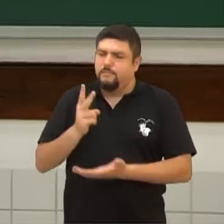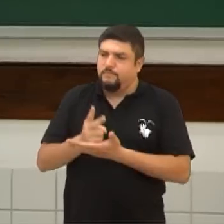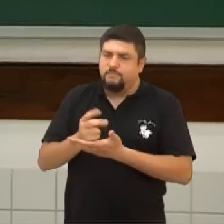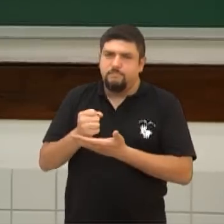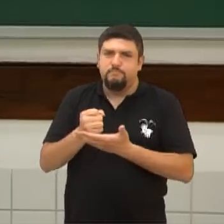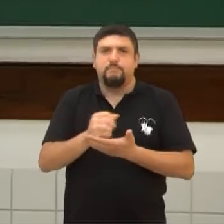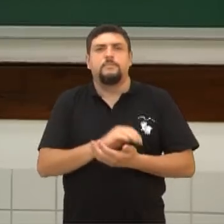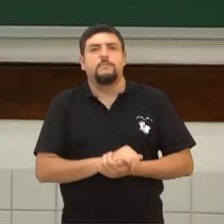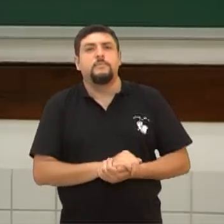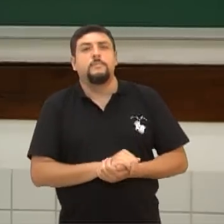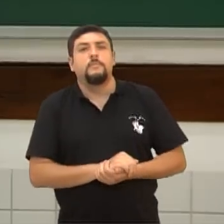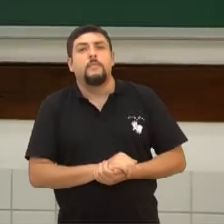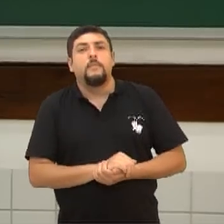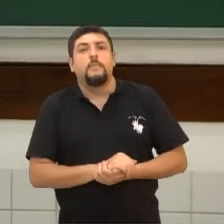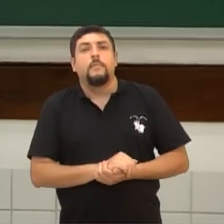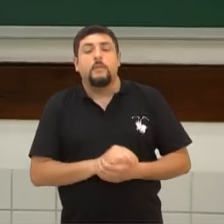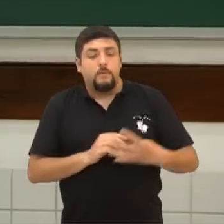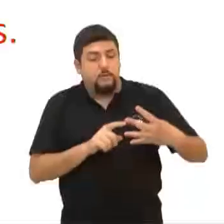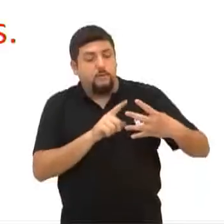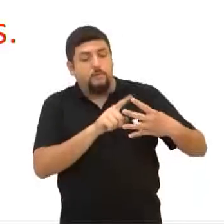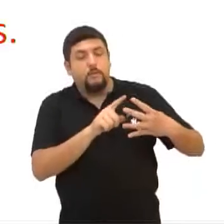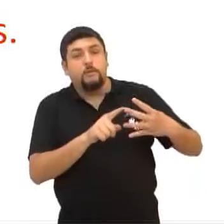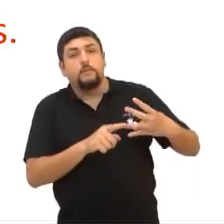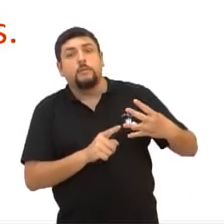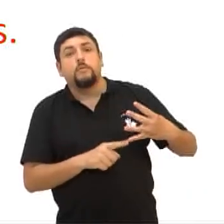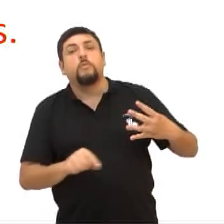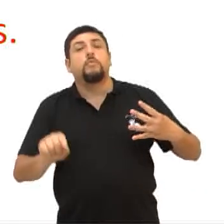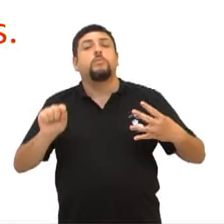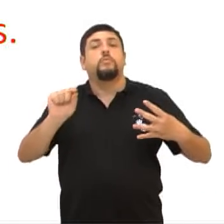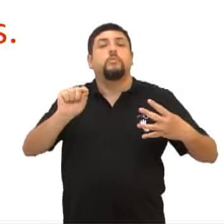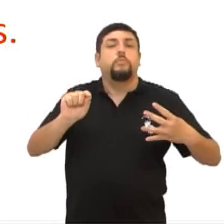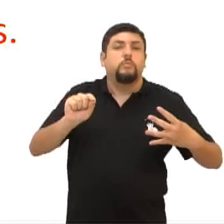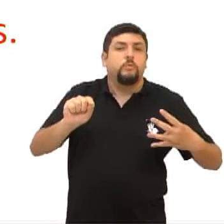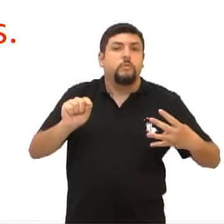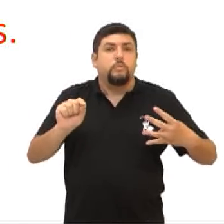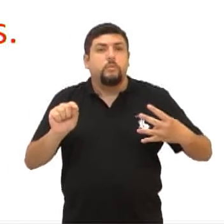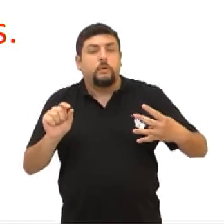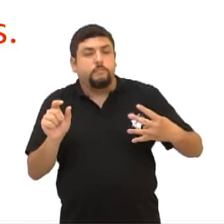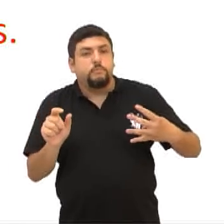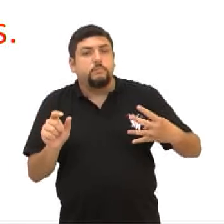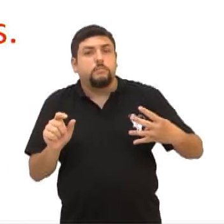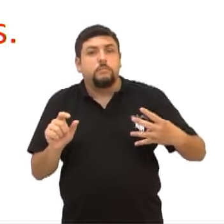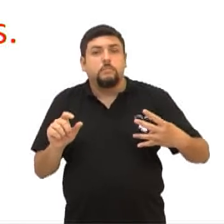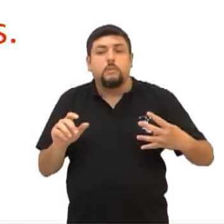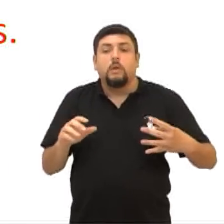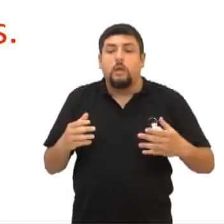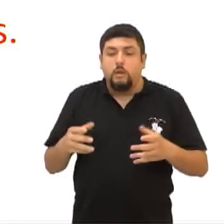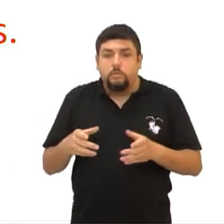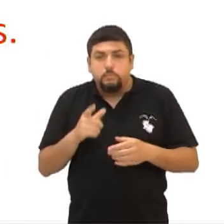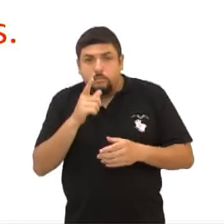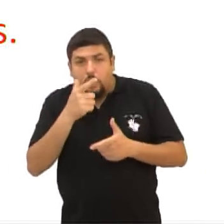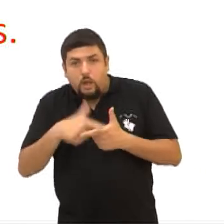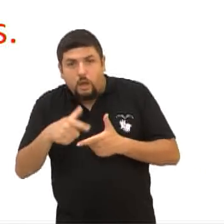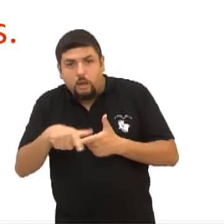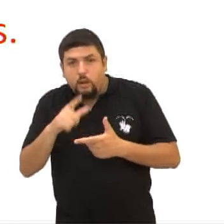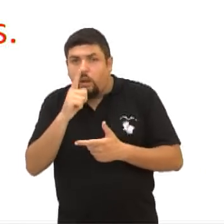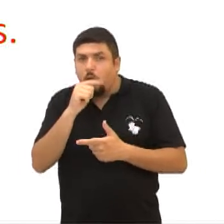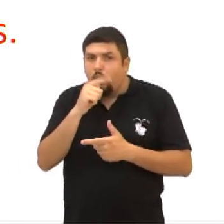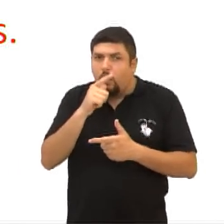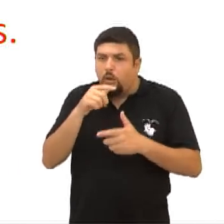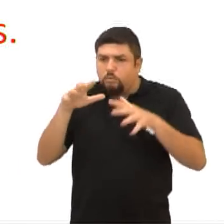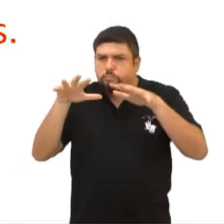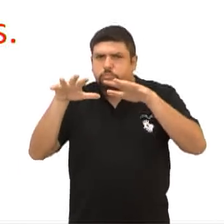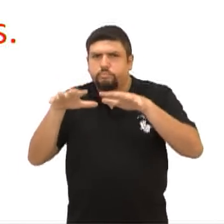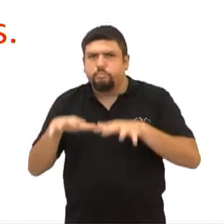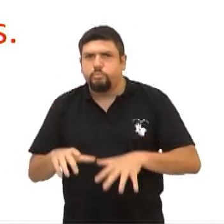sempre. Quais são os 4 fatores que contribuíram para esse agravamento da crise hídrica no